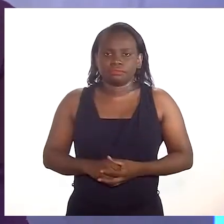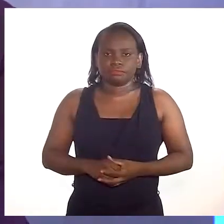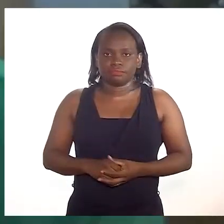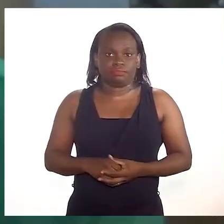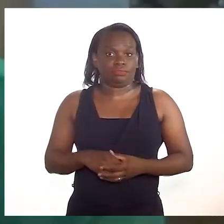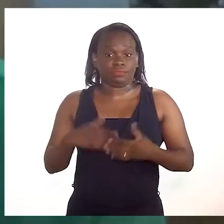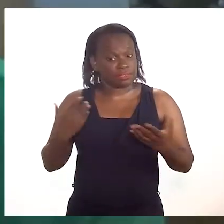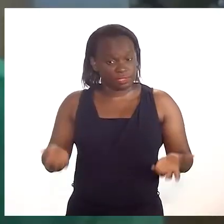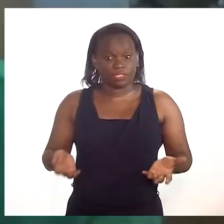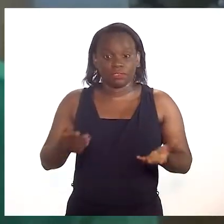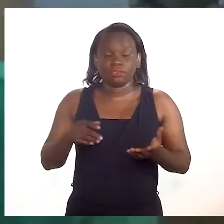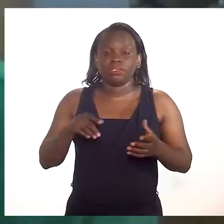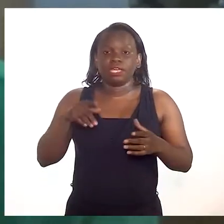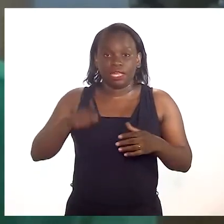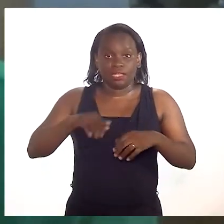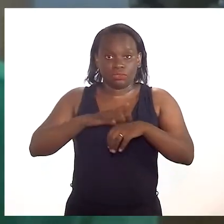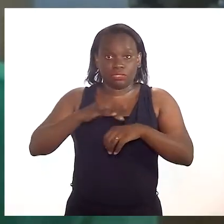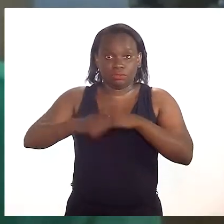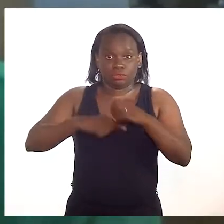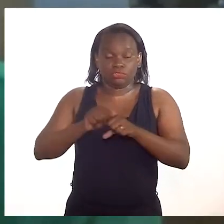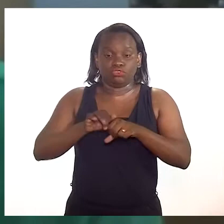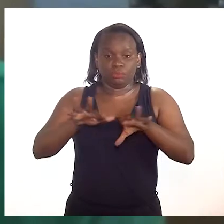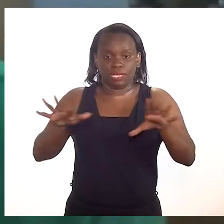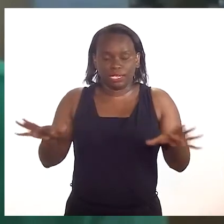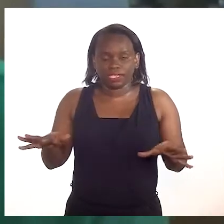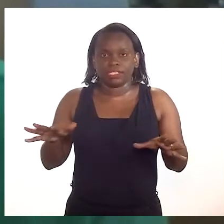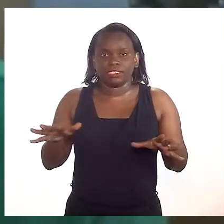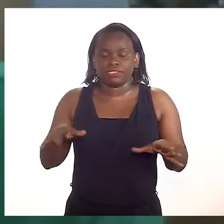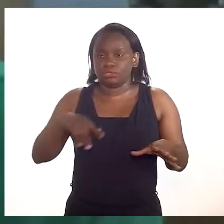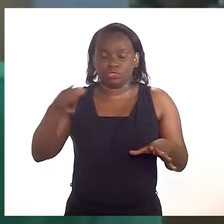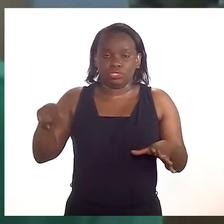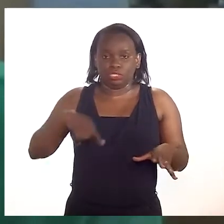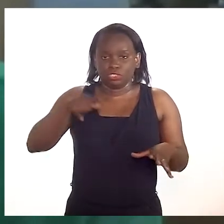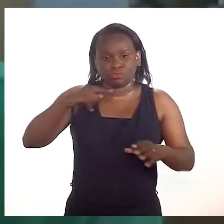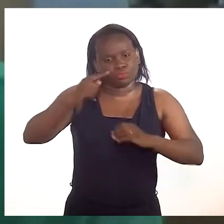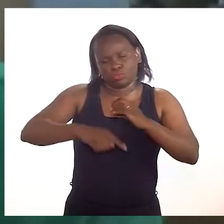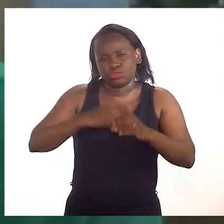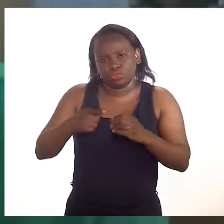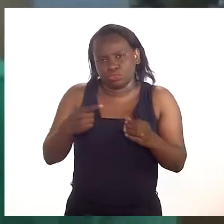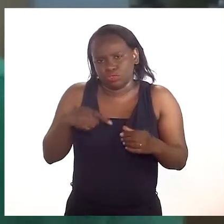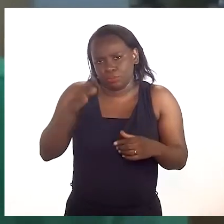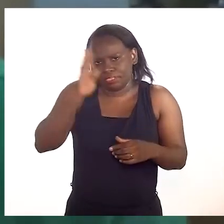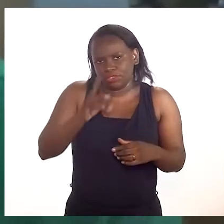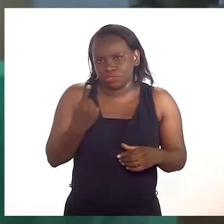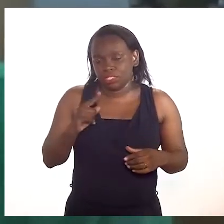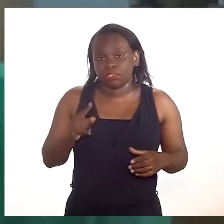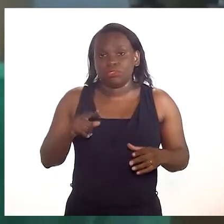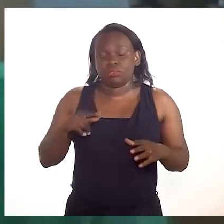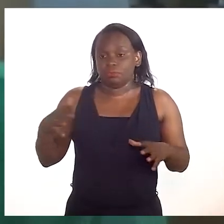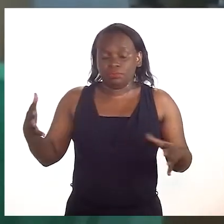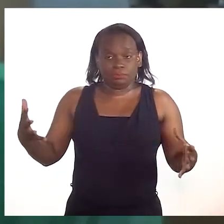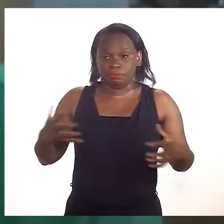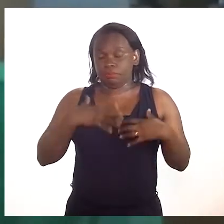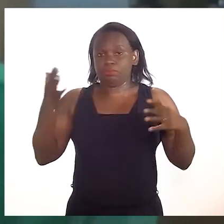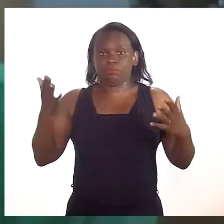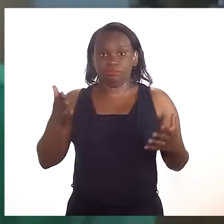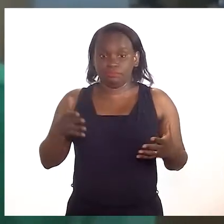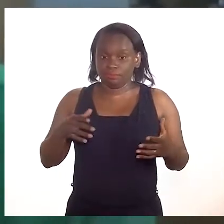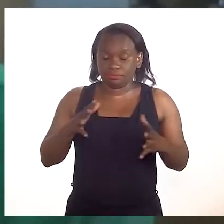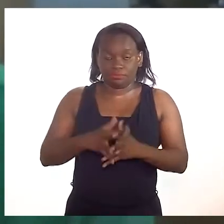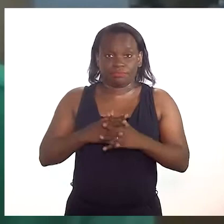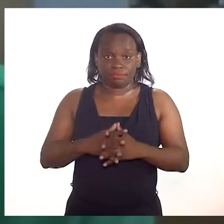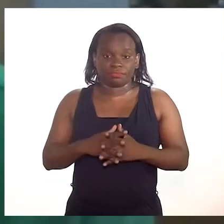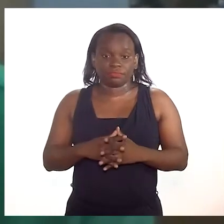impõe. Difícil que essa pandemia nos apanhou, a nós e o mundo inteiro, numa contramão enorme.